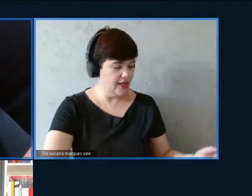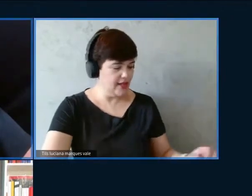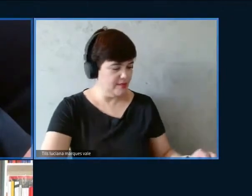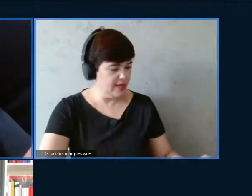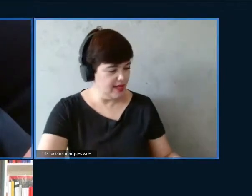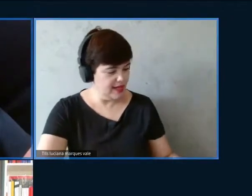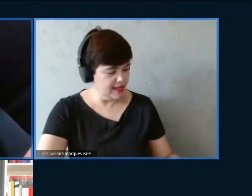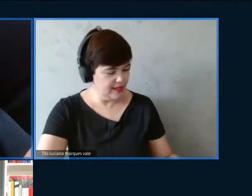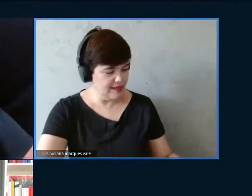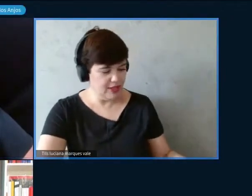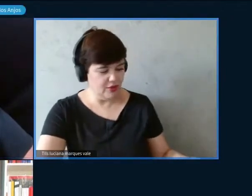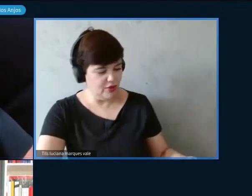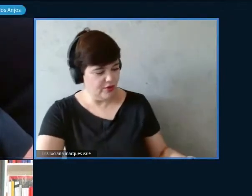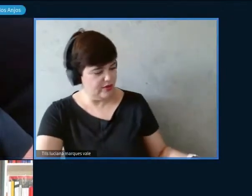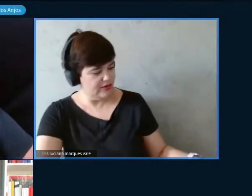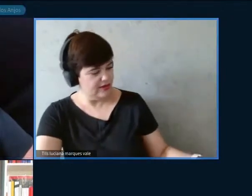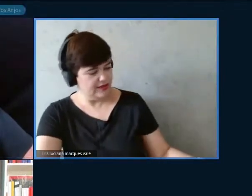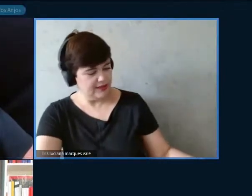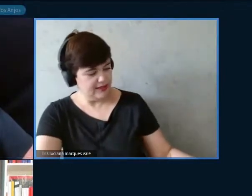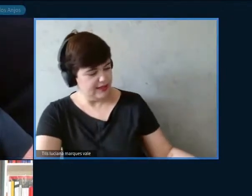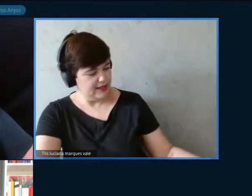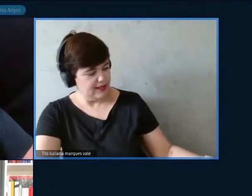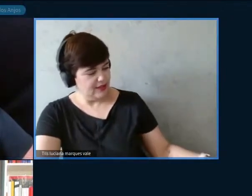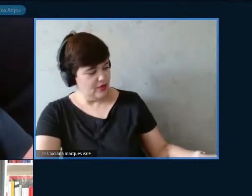aí, olha aí. E agora aí, Pierre terminou.